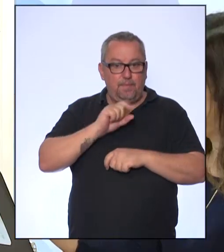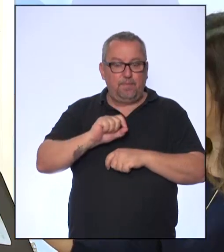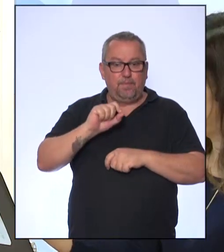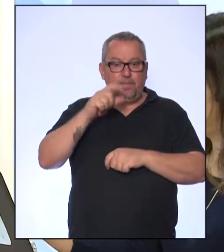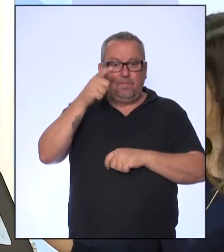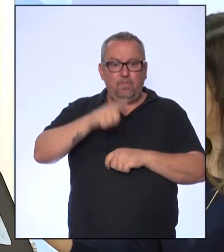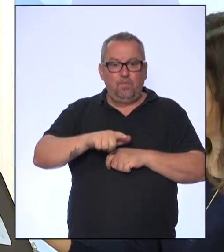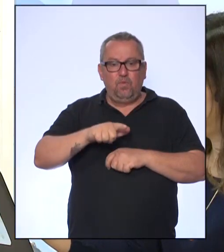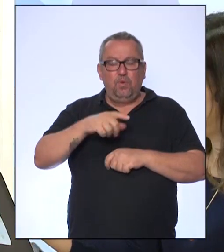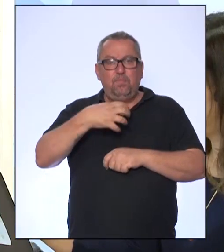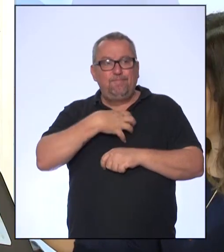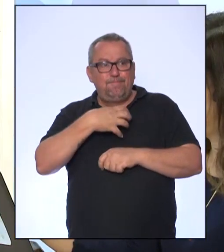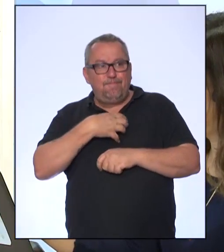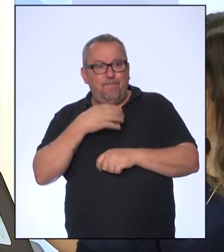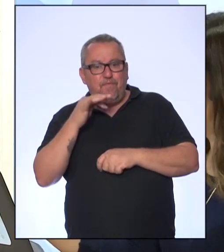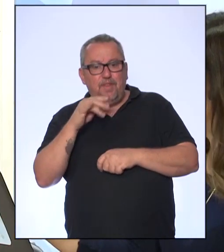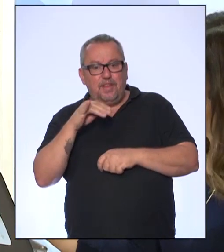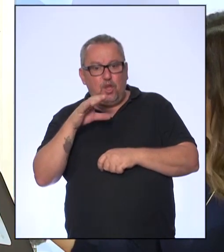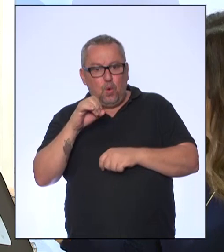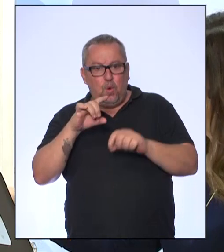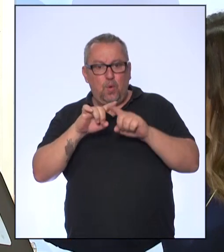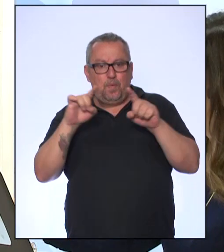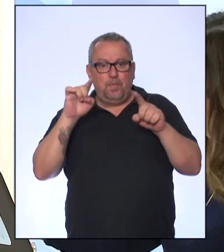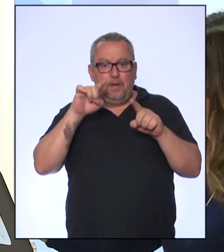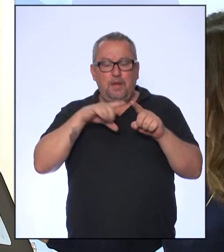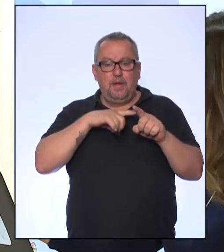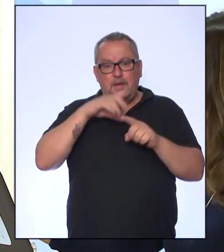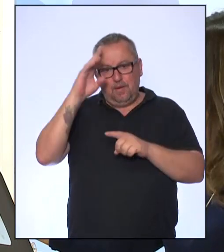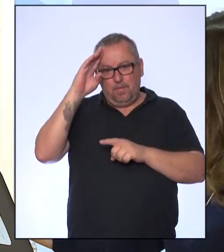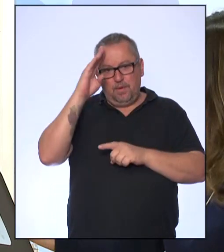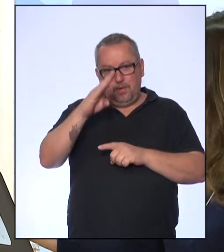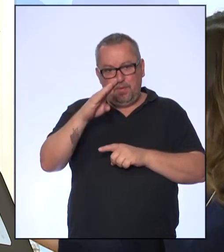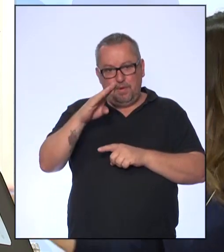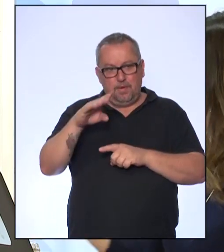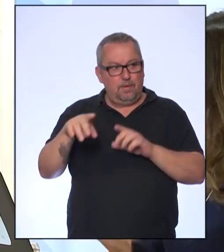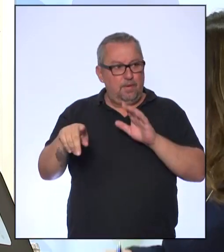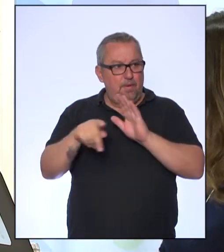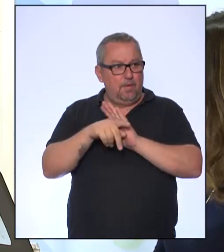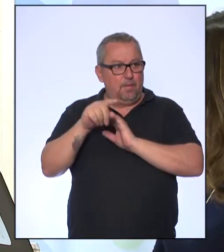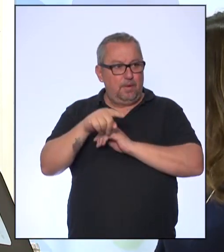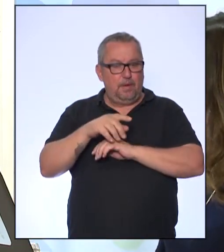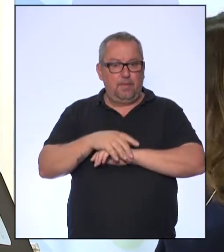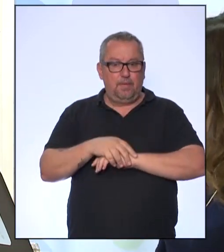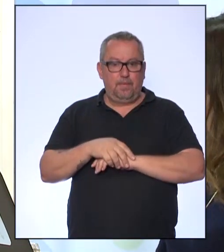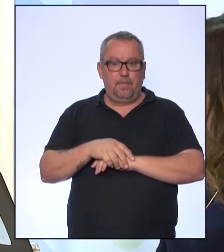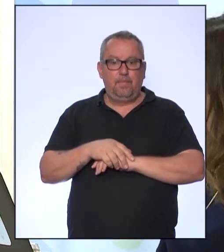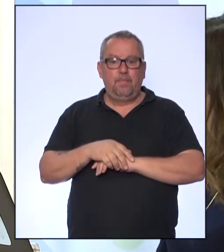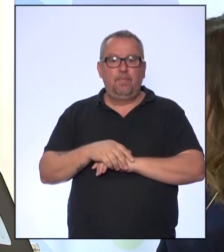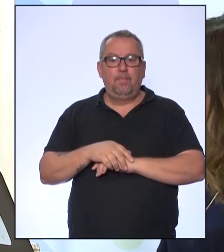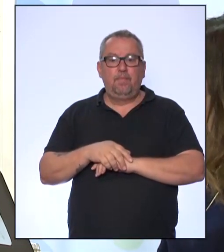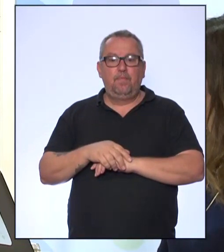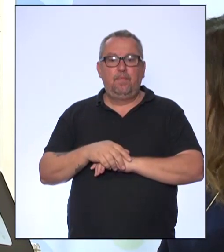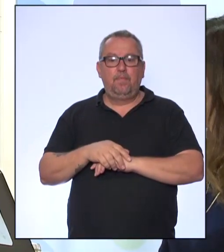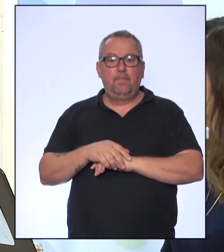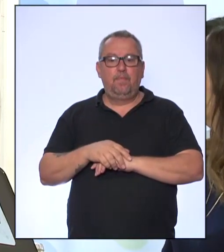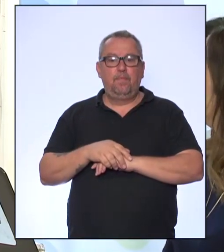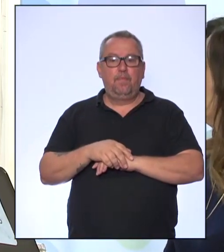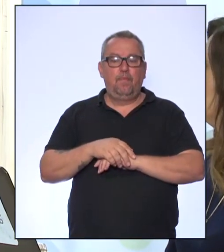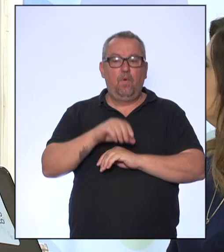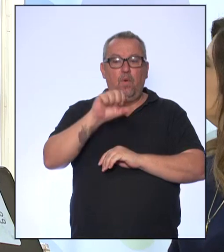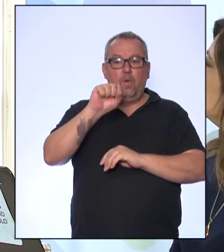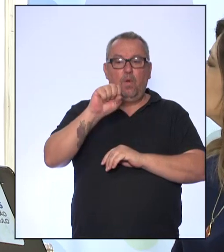outros estados físicos também, mas esses aqui são os 3 principais estados físicos da matéria. Quais são eles? O